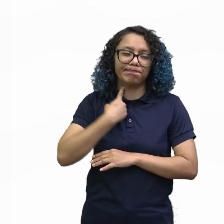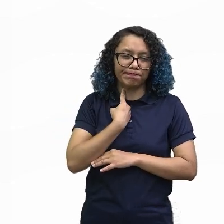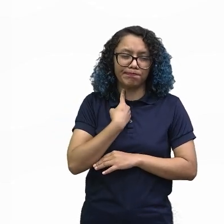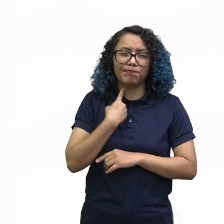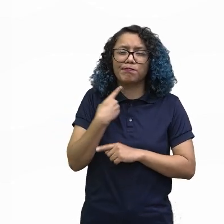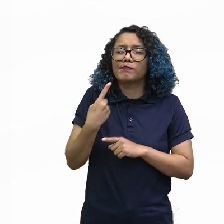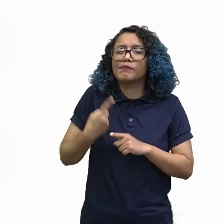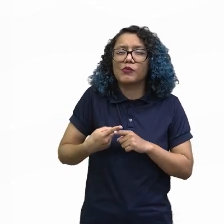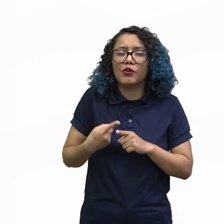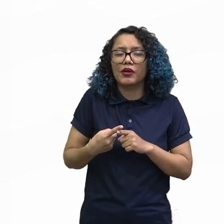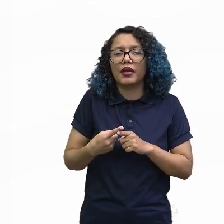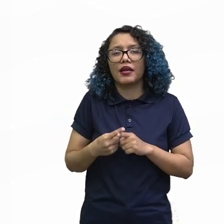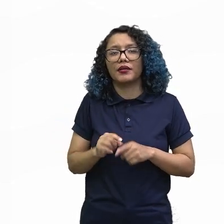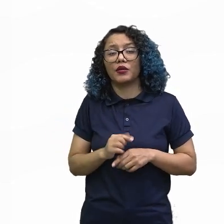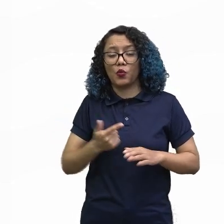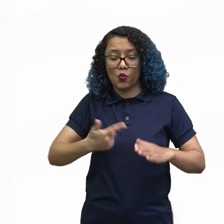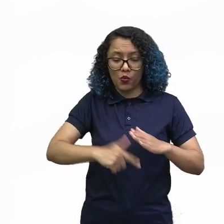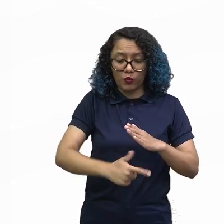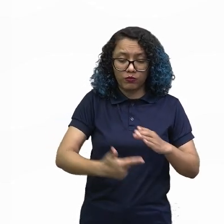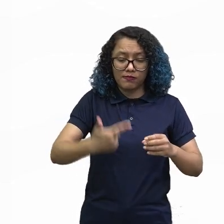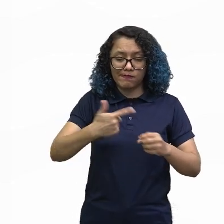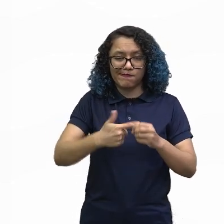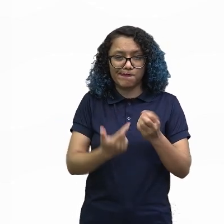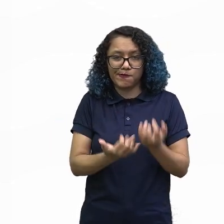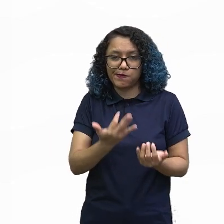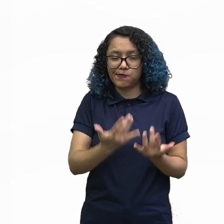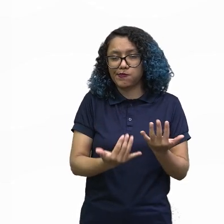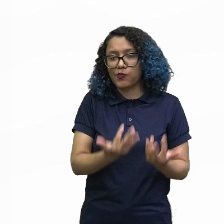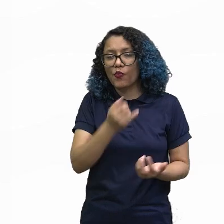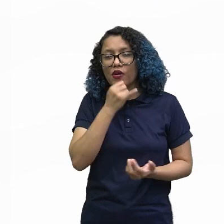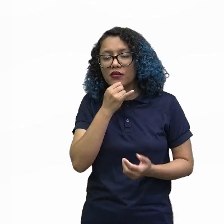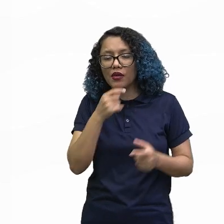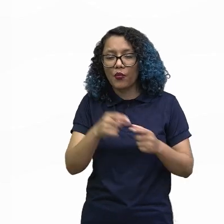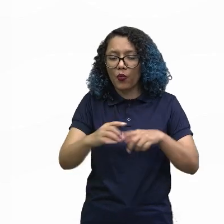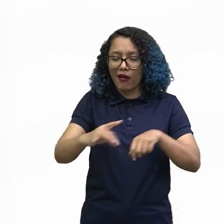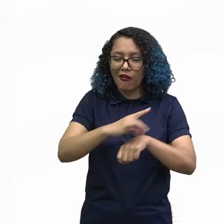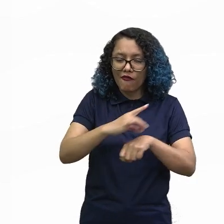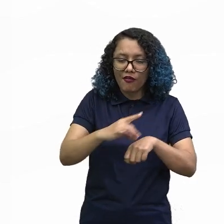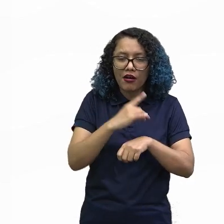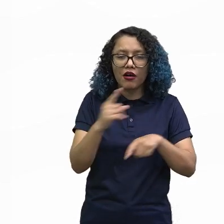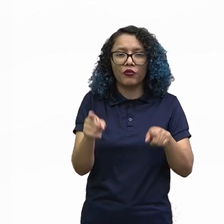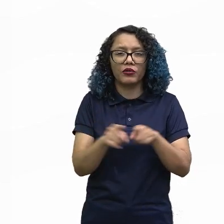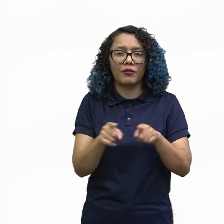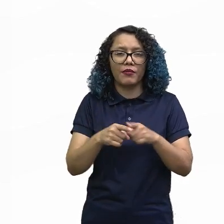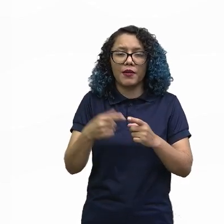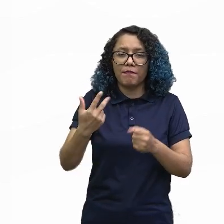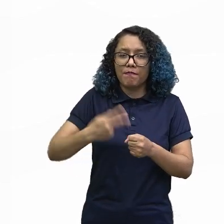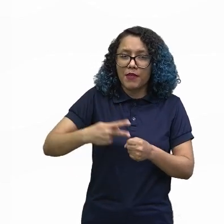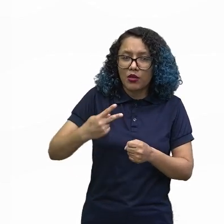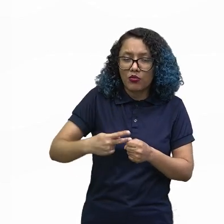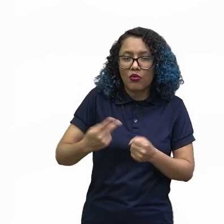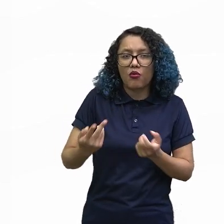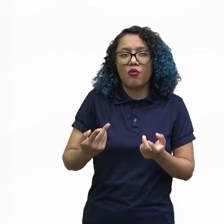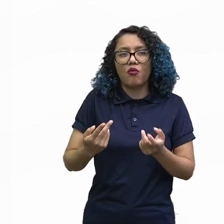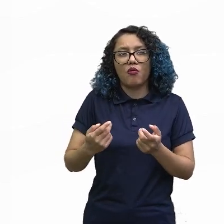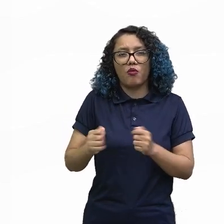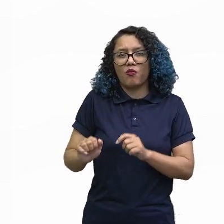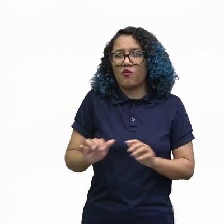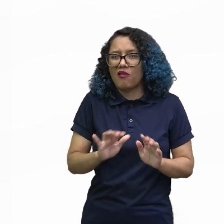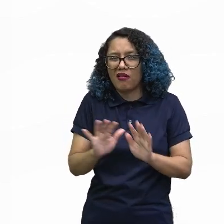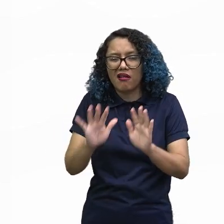exemplo, de combustíveis fósseis, como o carvão, o petróleo, o gás, e